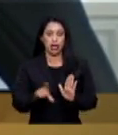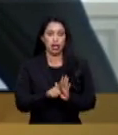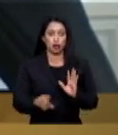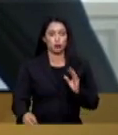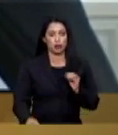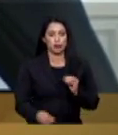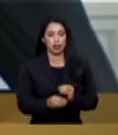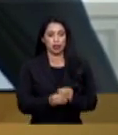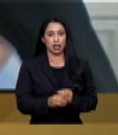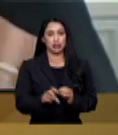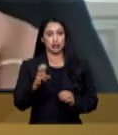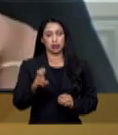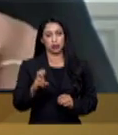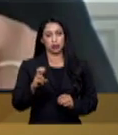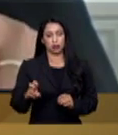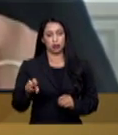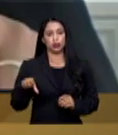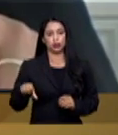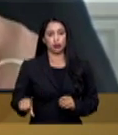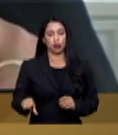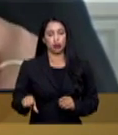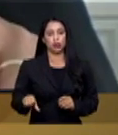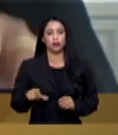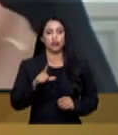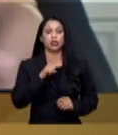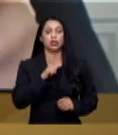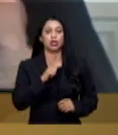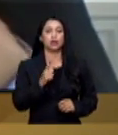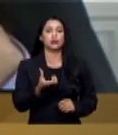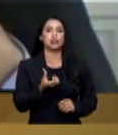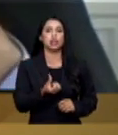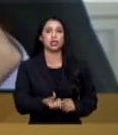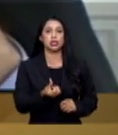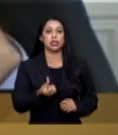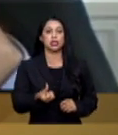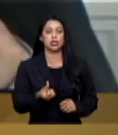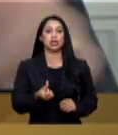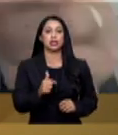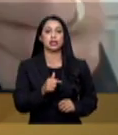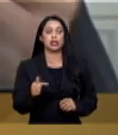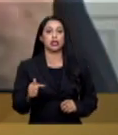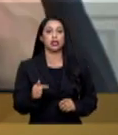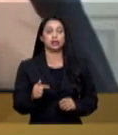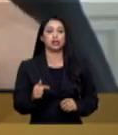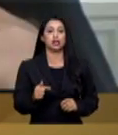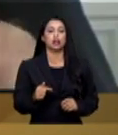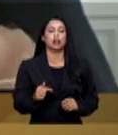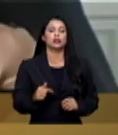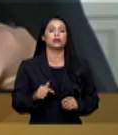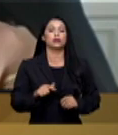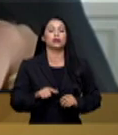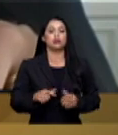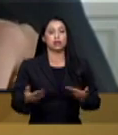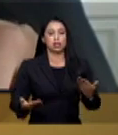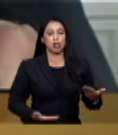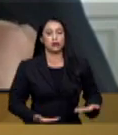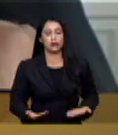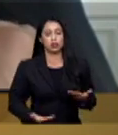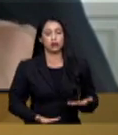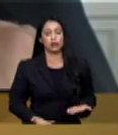Complementar 559, que previu 667, por exemplo, agentes socioeducativos, que aí